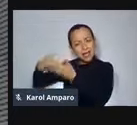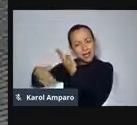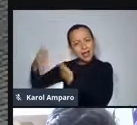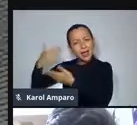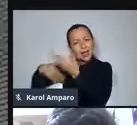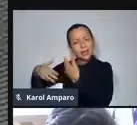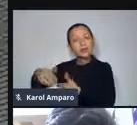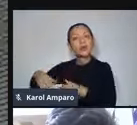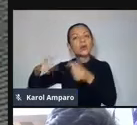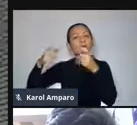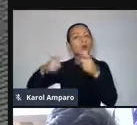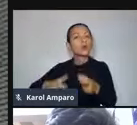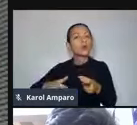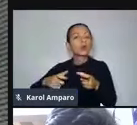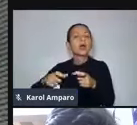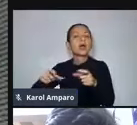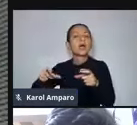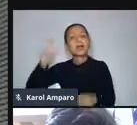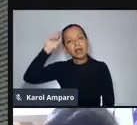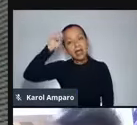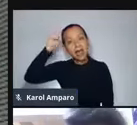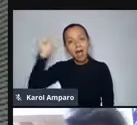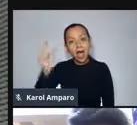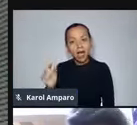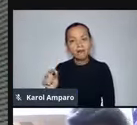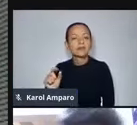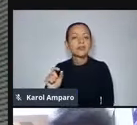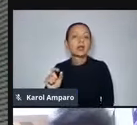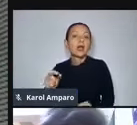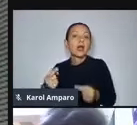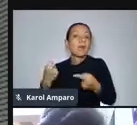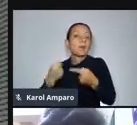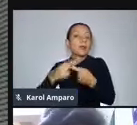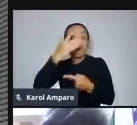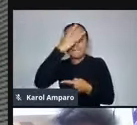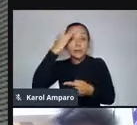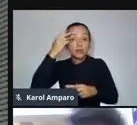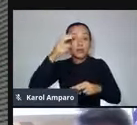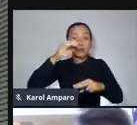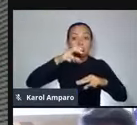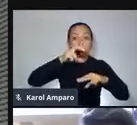né? Onde todo mundo senta, né? Todo mundo está